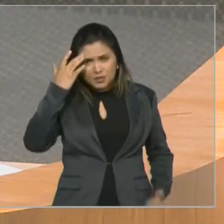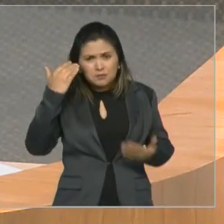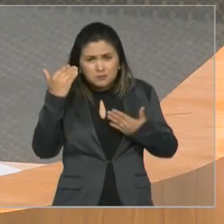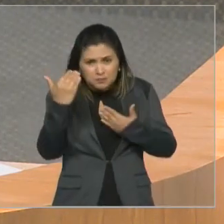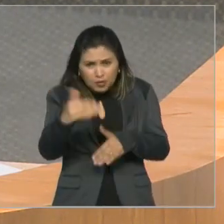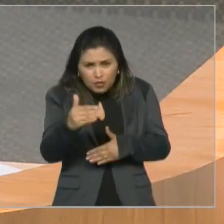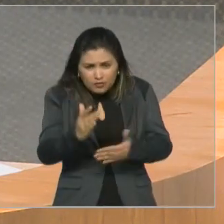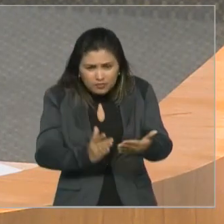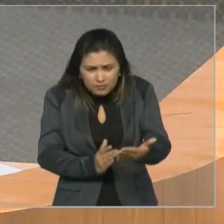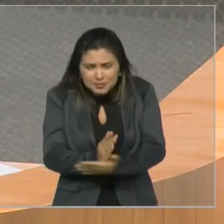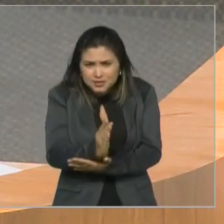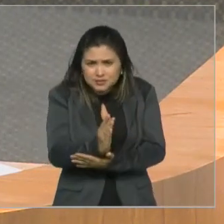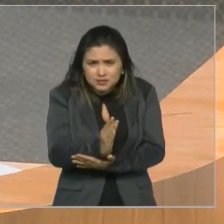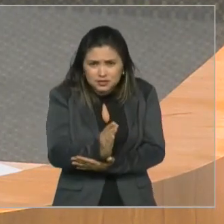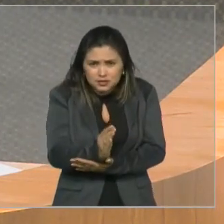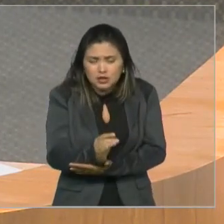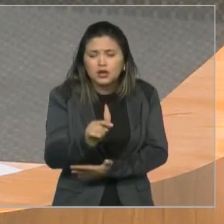continuar